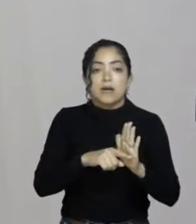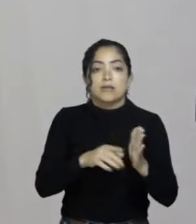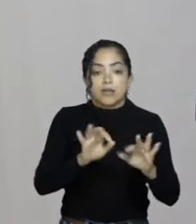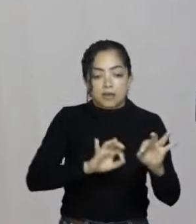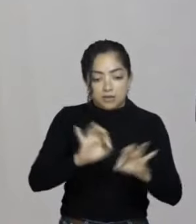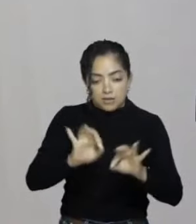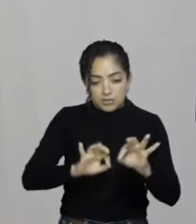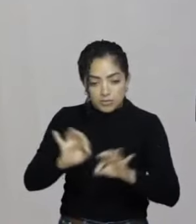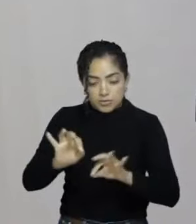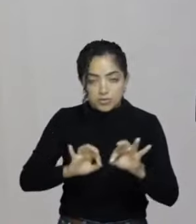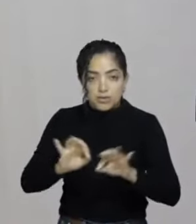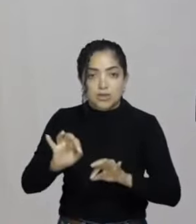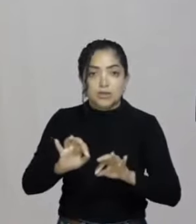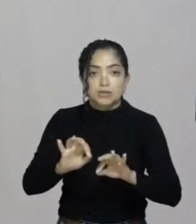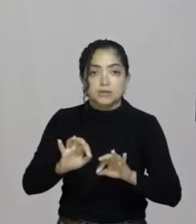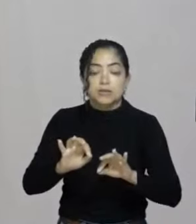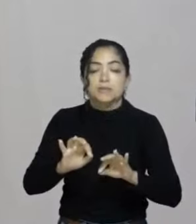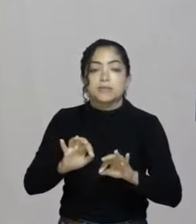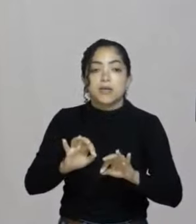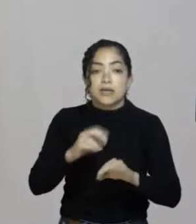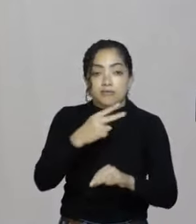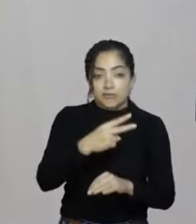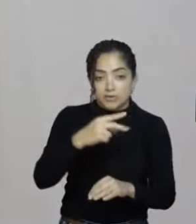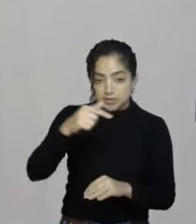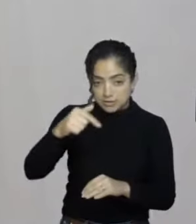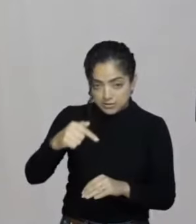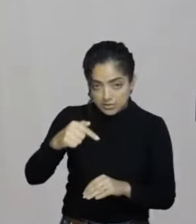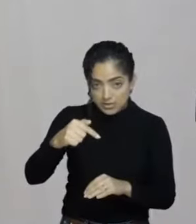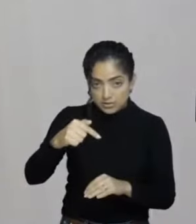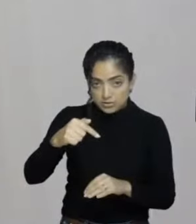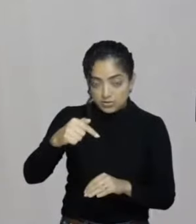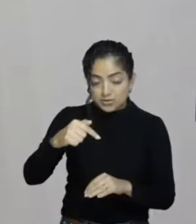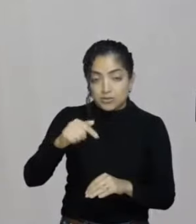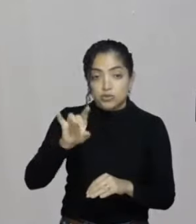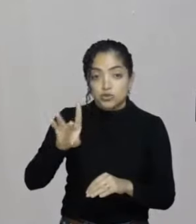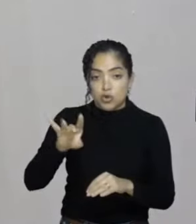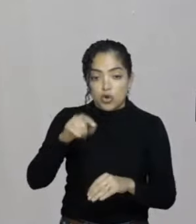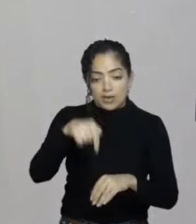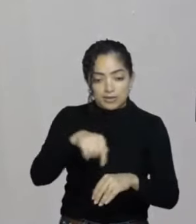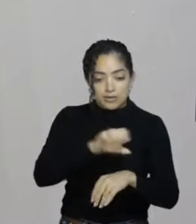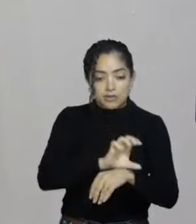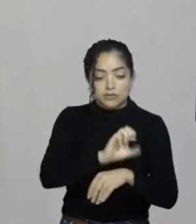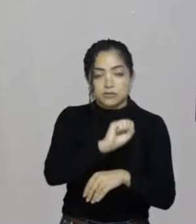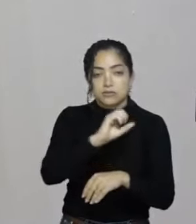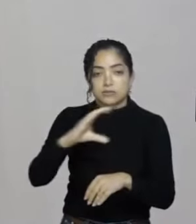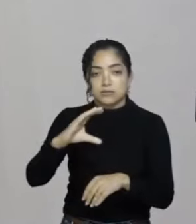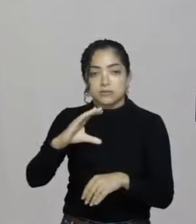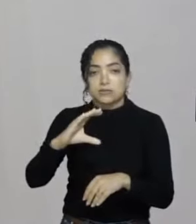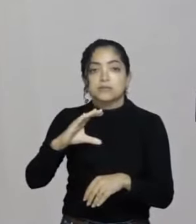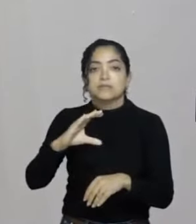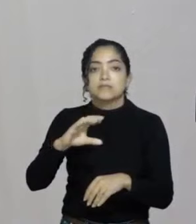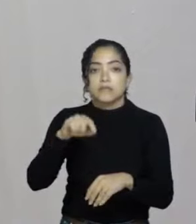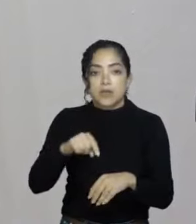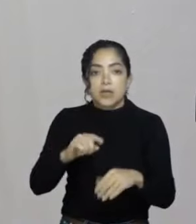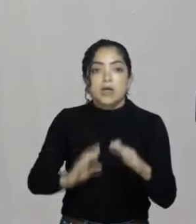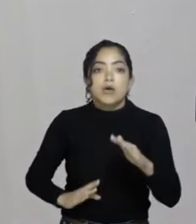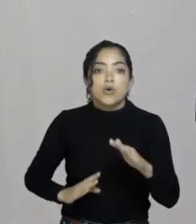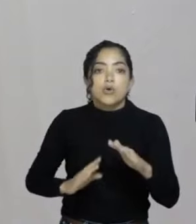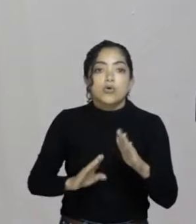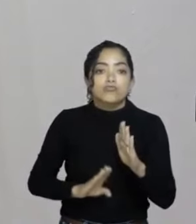constatou que das 27 unidades da Federação apenas Santa Catarina alcançou o nível mínimo de alfabetização do segundo ano